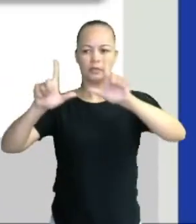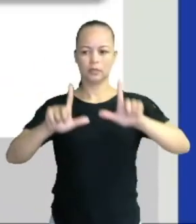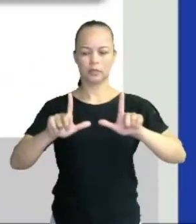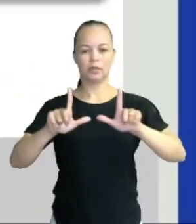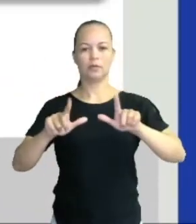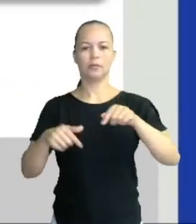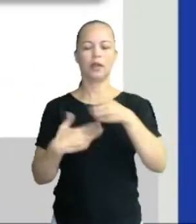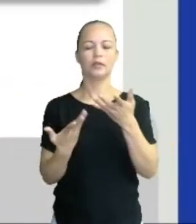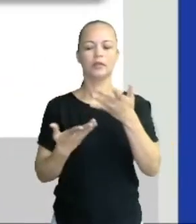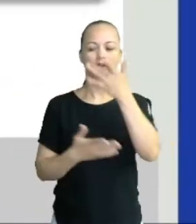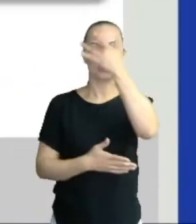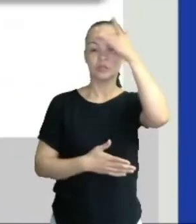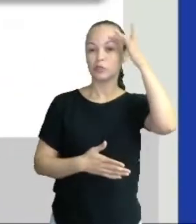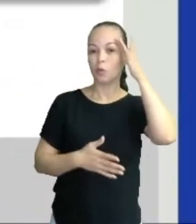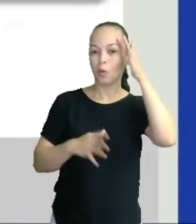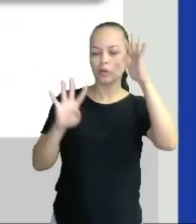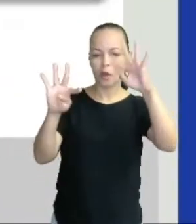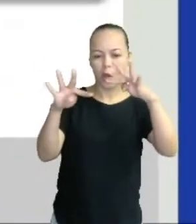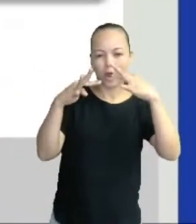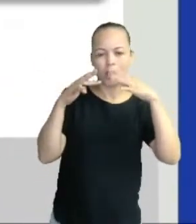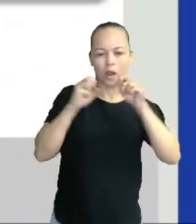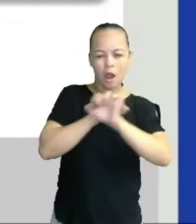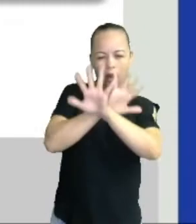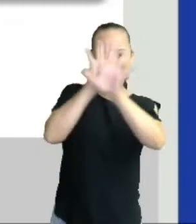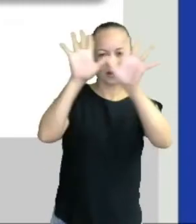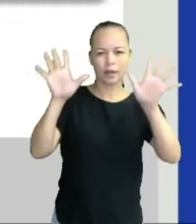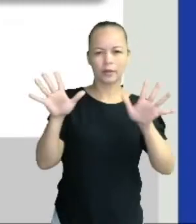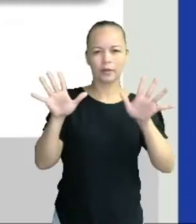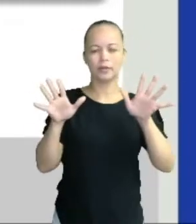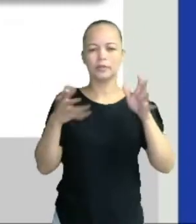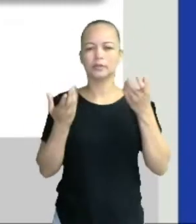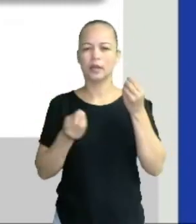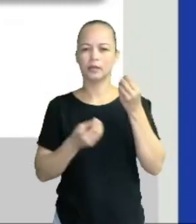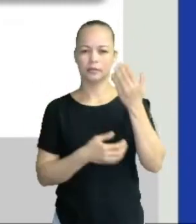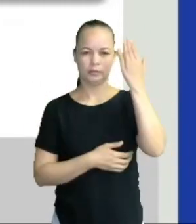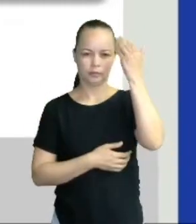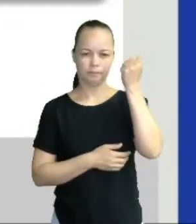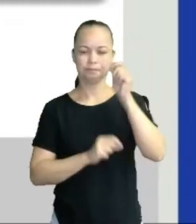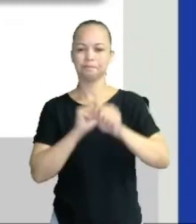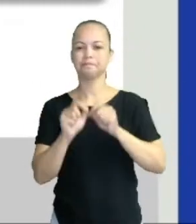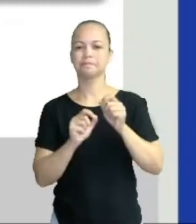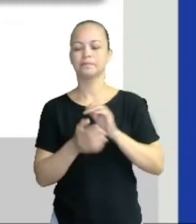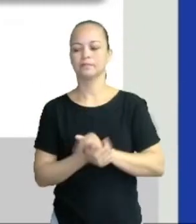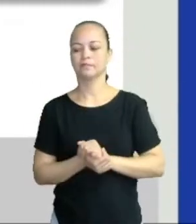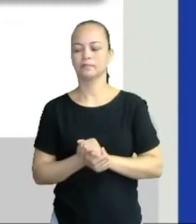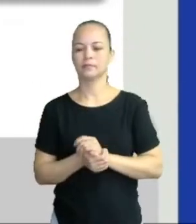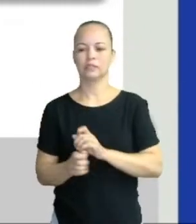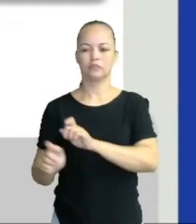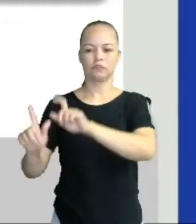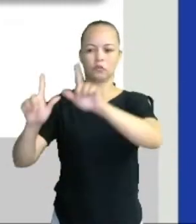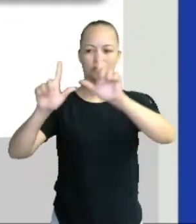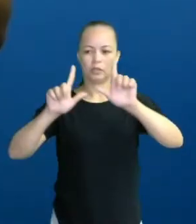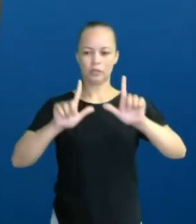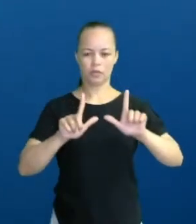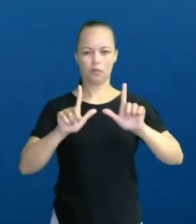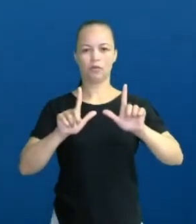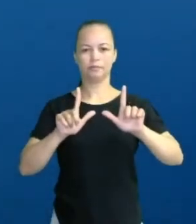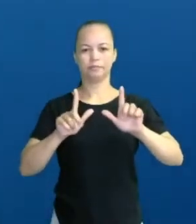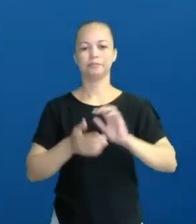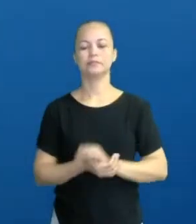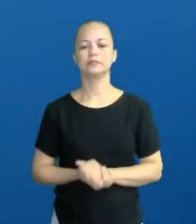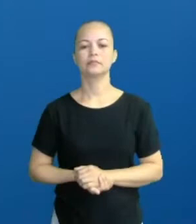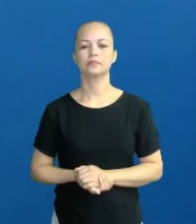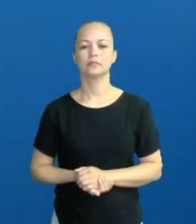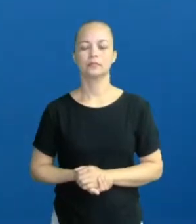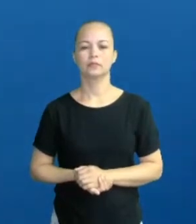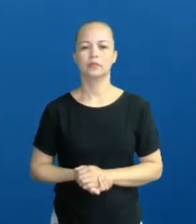pessoal vislumbrar e perceber com muito mais clareza, materializar esse saber. Volta aqui comigo, produção. E